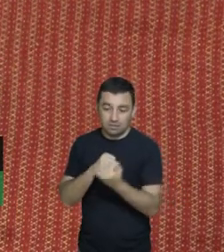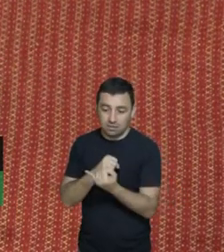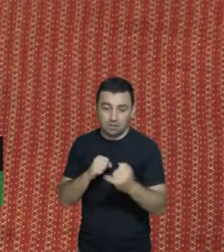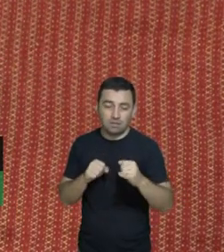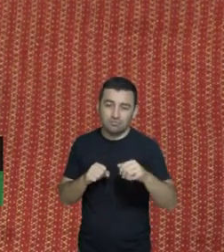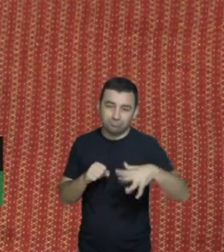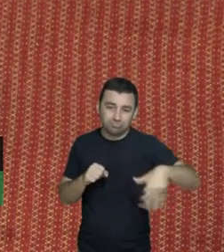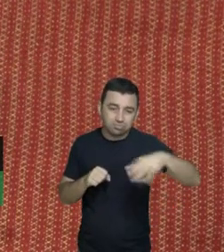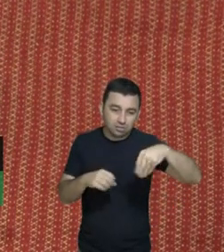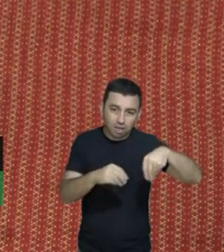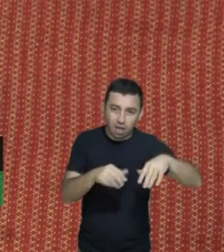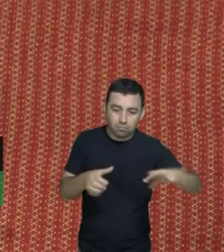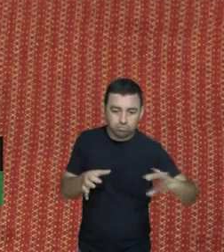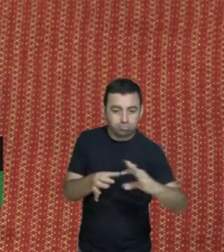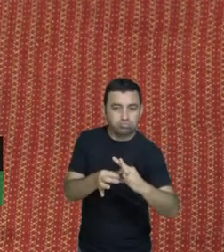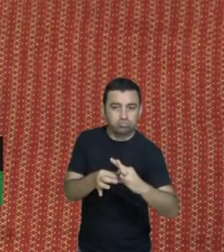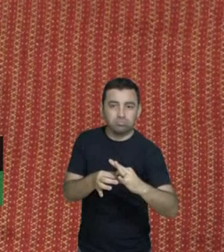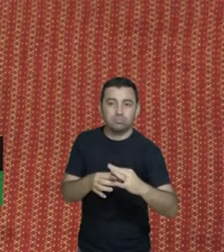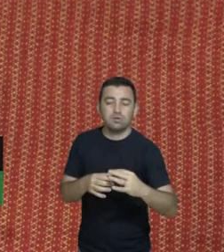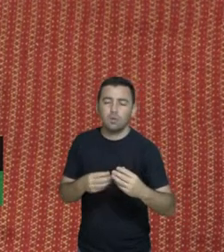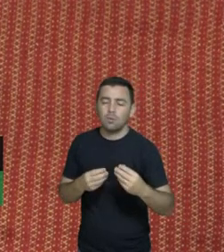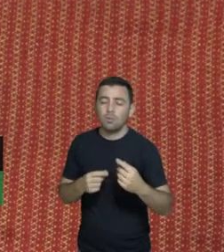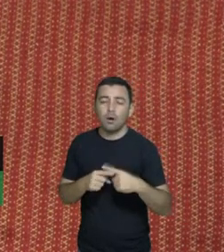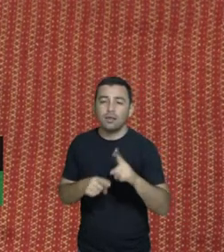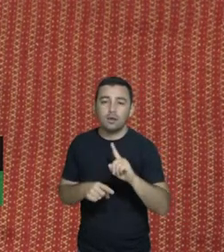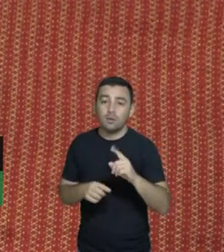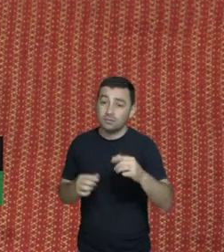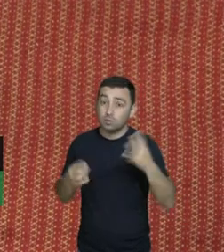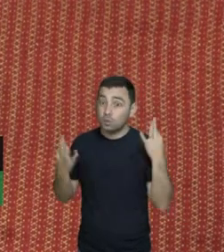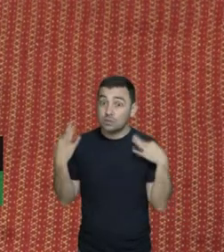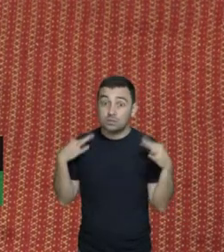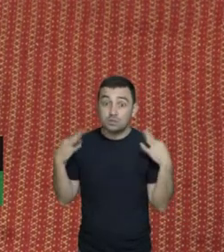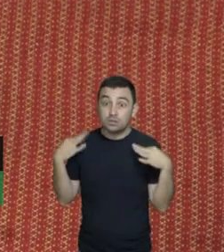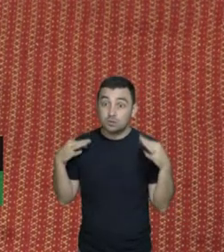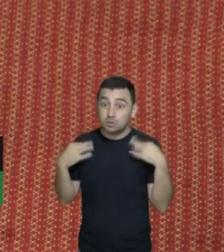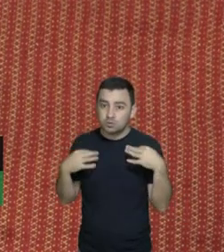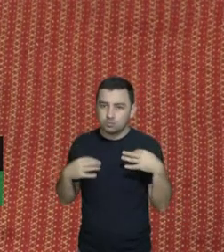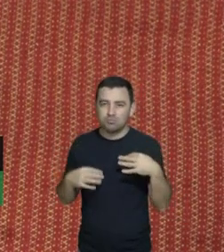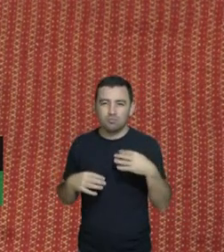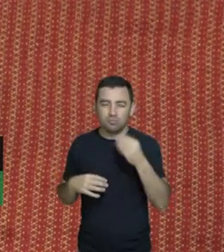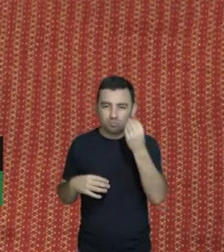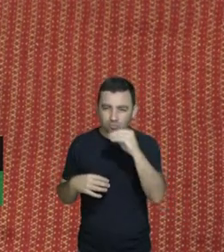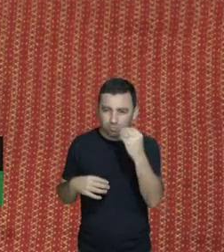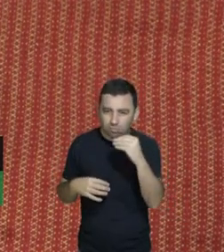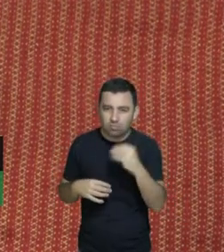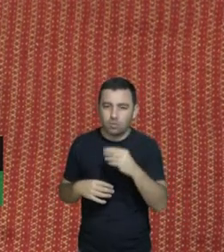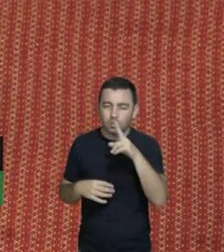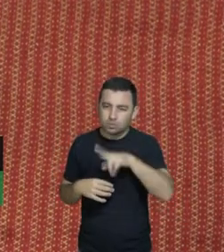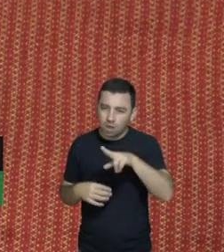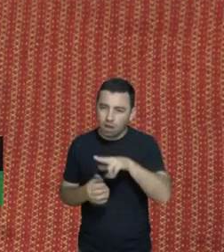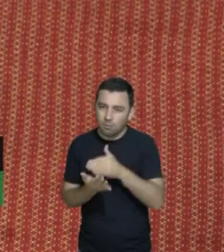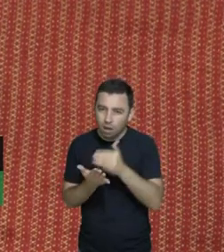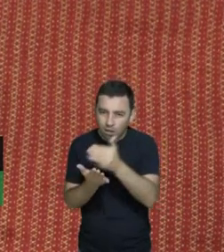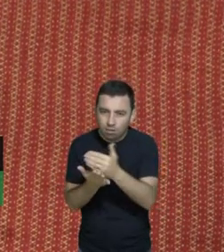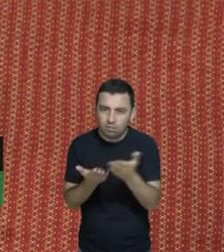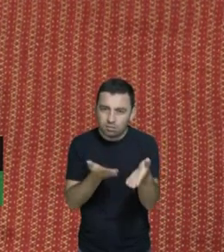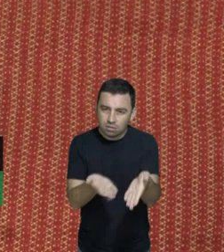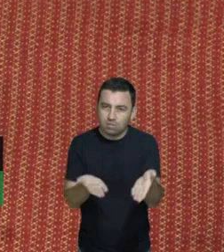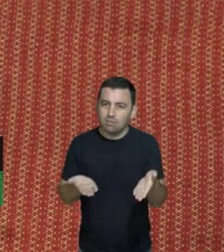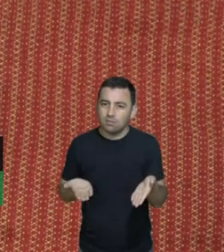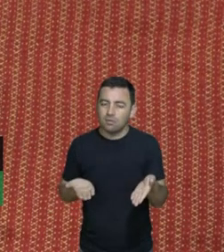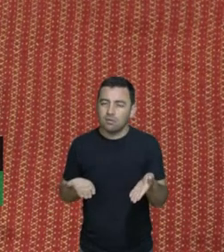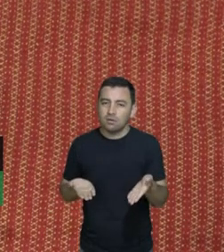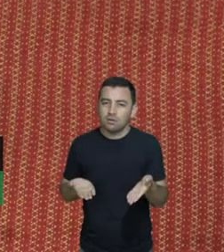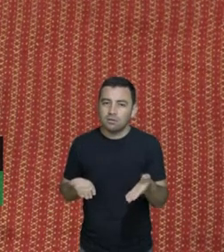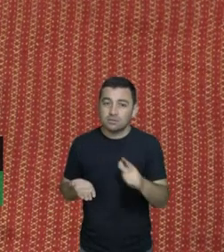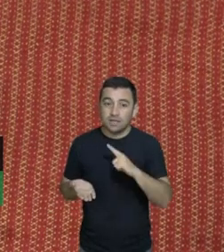Ainda aproveitando a questão de turismo, exploração, movimento econômico, e aí estamos aí